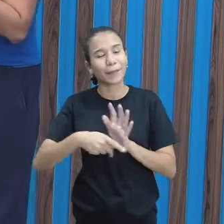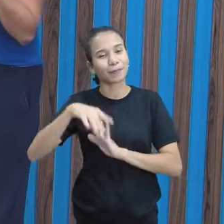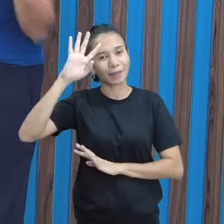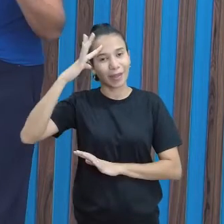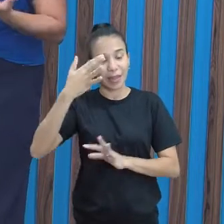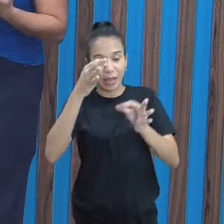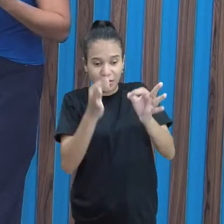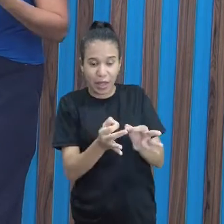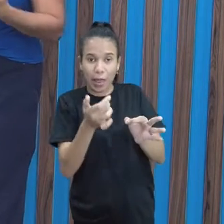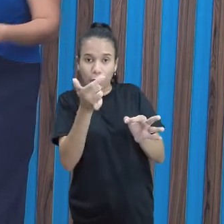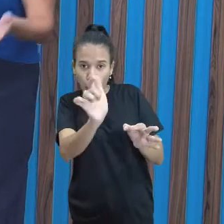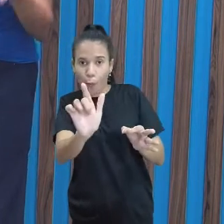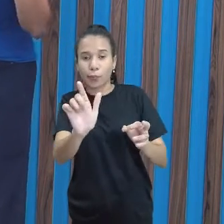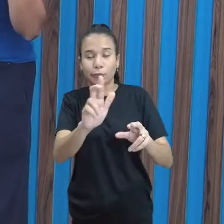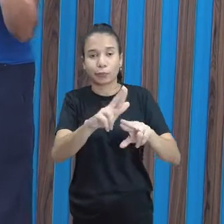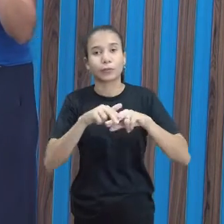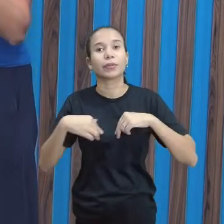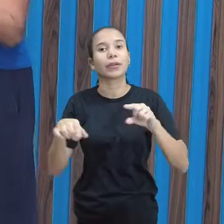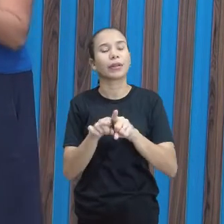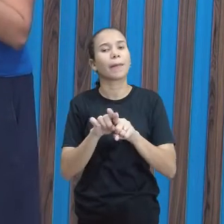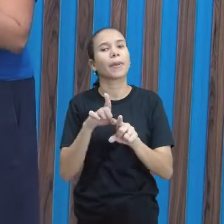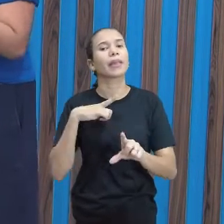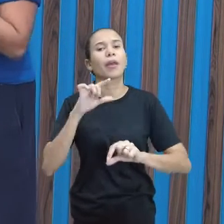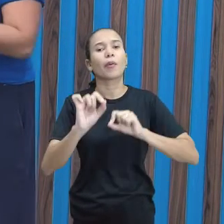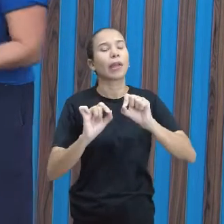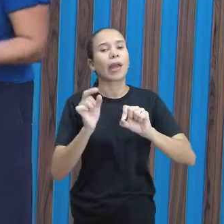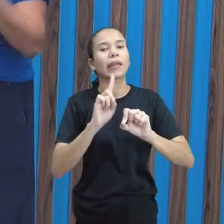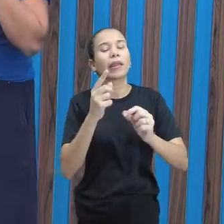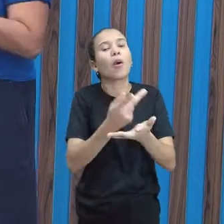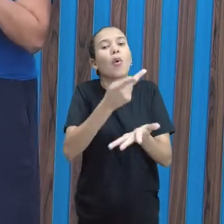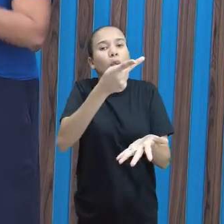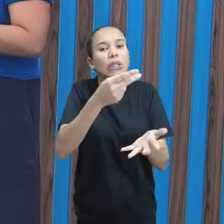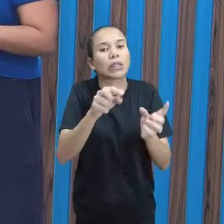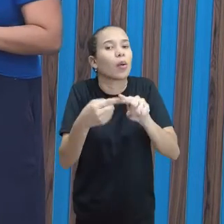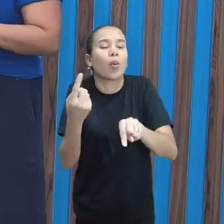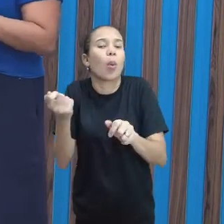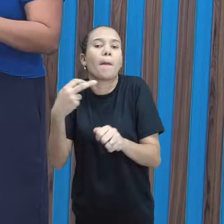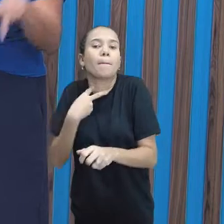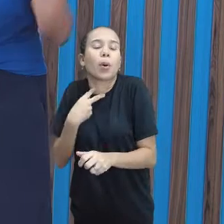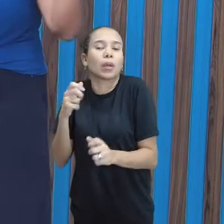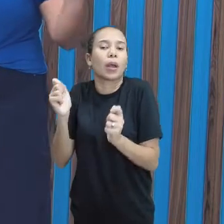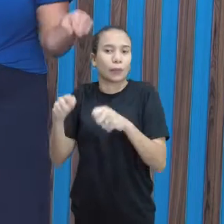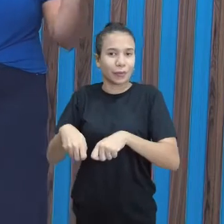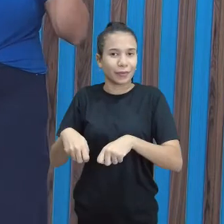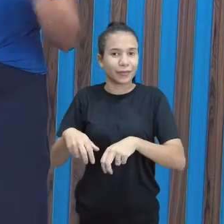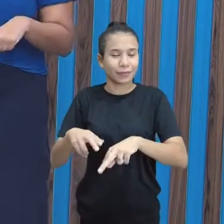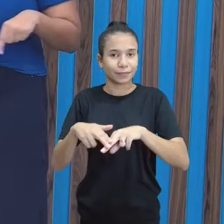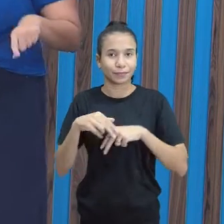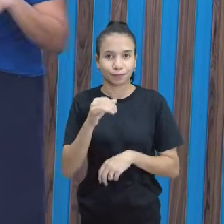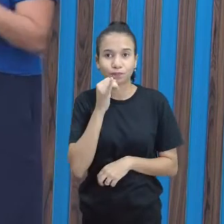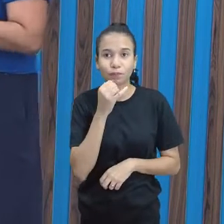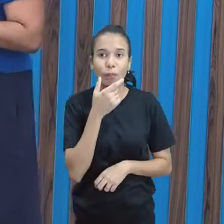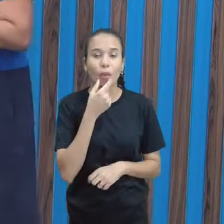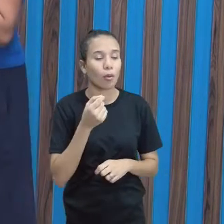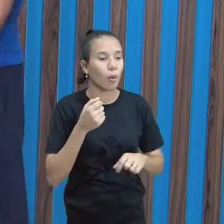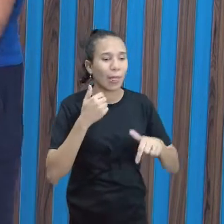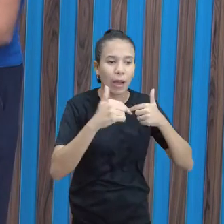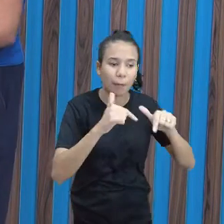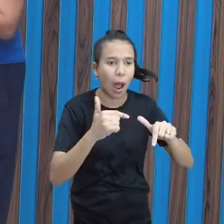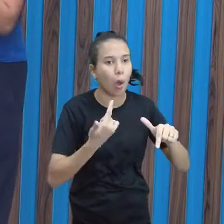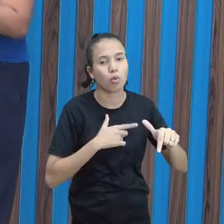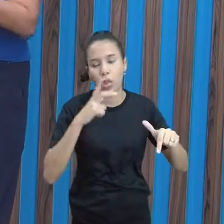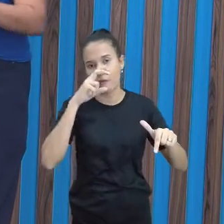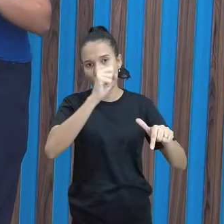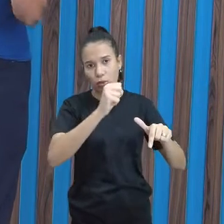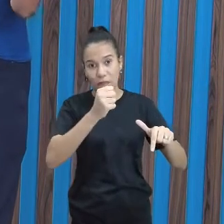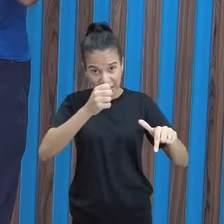consequência certa de outro, que, no entanto, não ocorreu ou não poderia ocorrer. O trabalhador não tem força. Se tivesse,